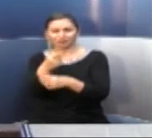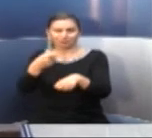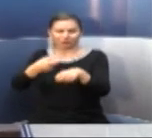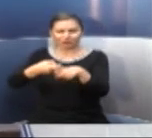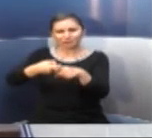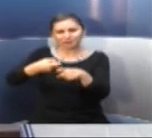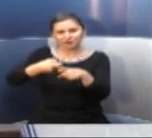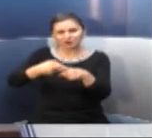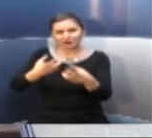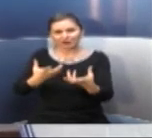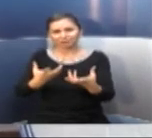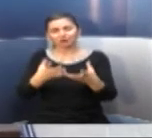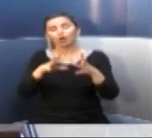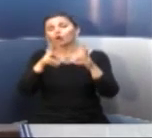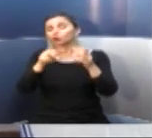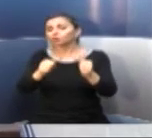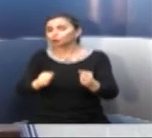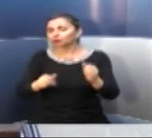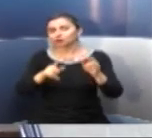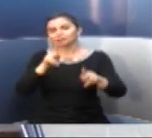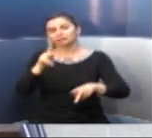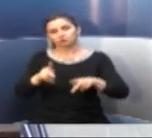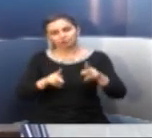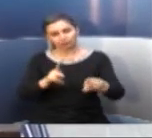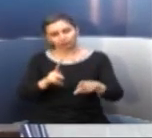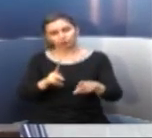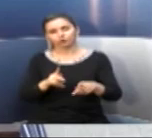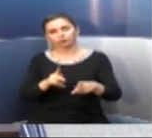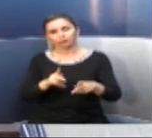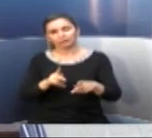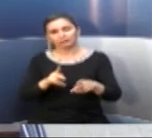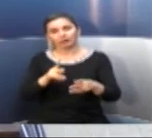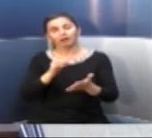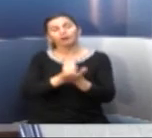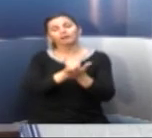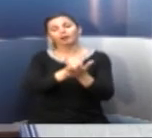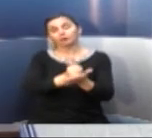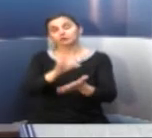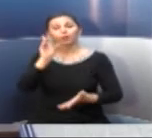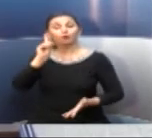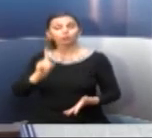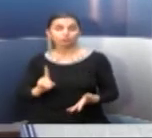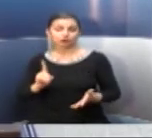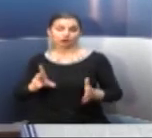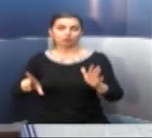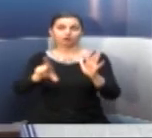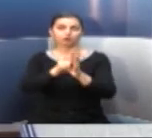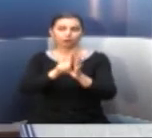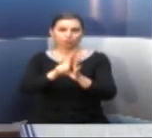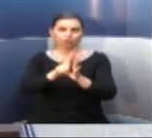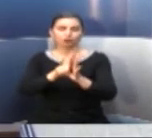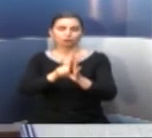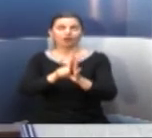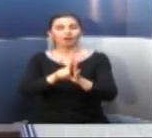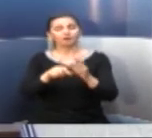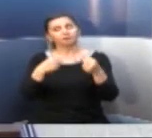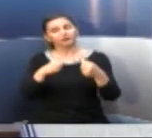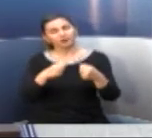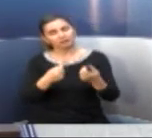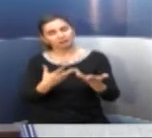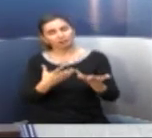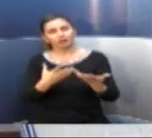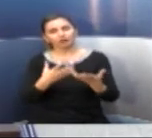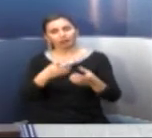estão acobertadas por essa nova lei, que em breve vai estar enxutinha aí, cada um vai ter que fazer novos exames, passar